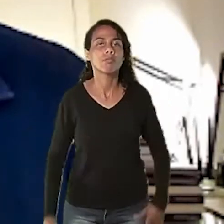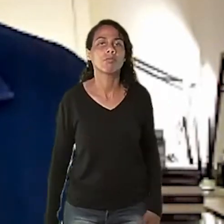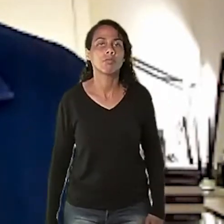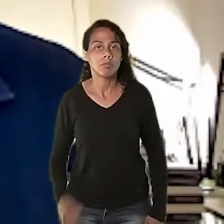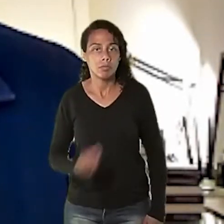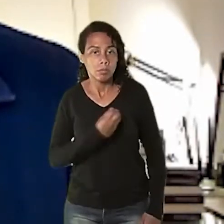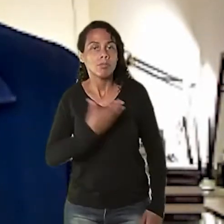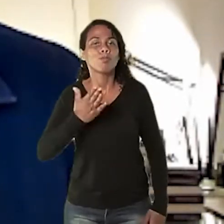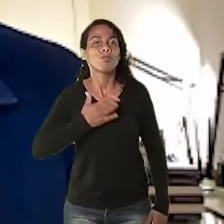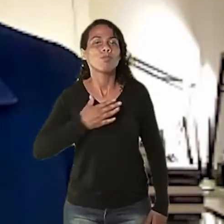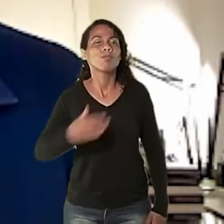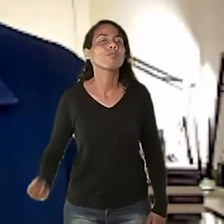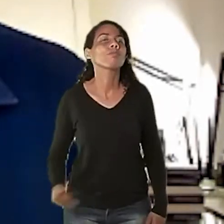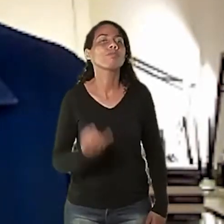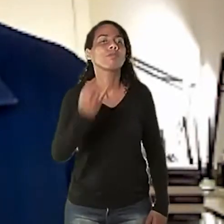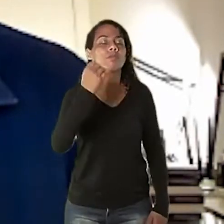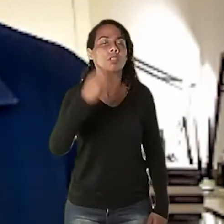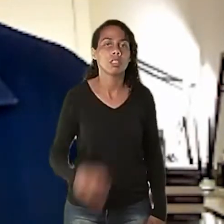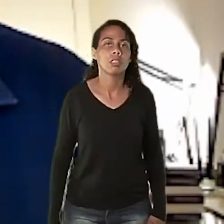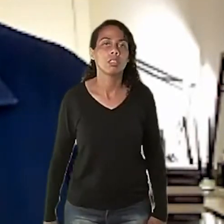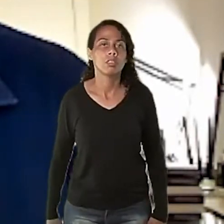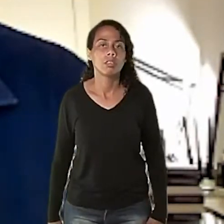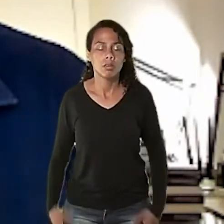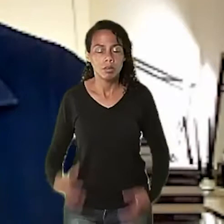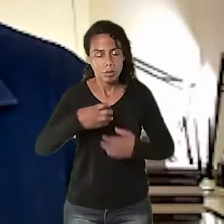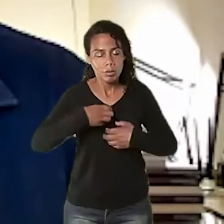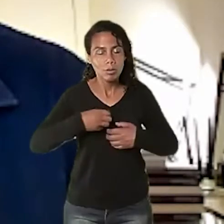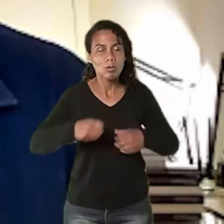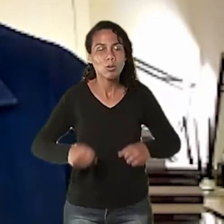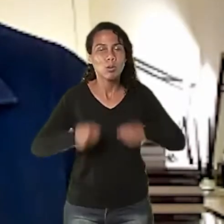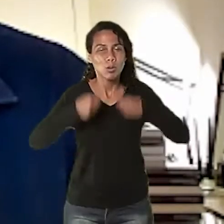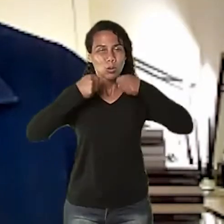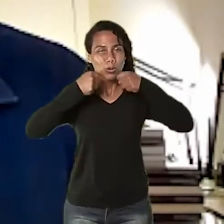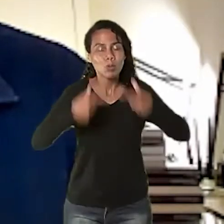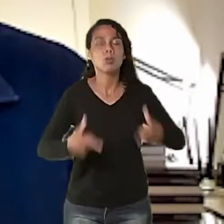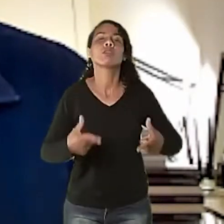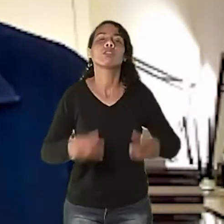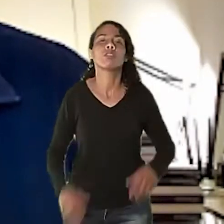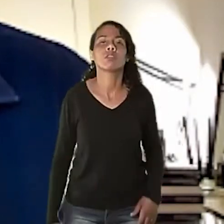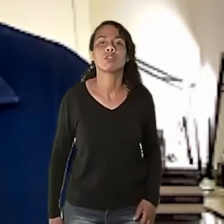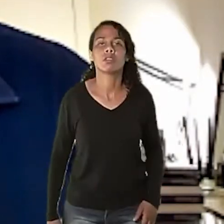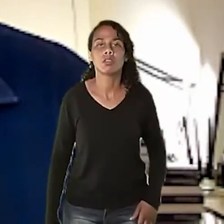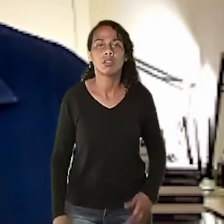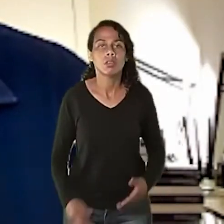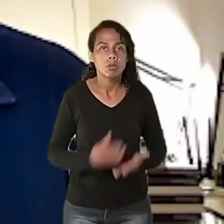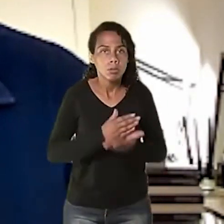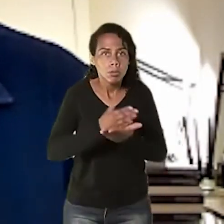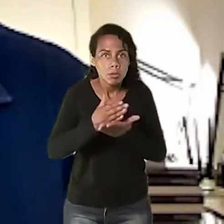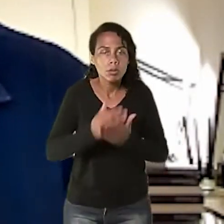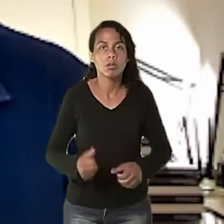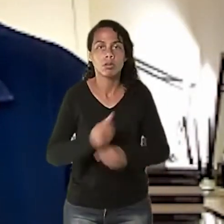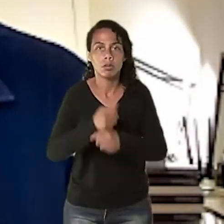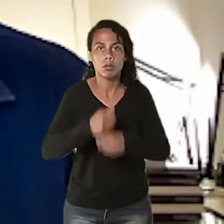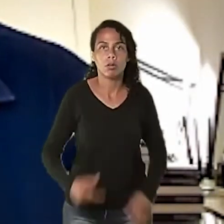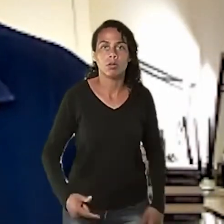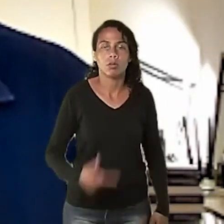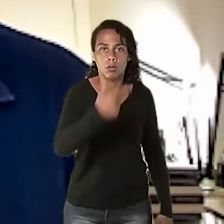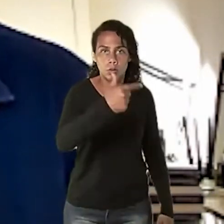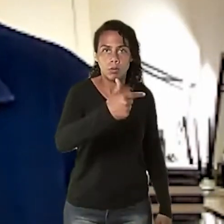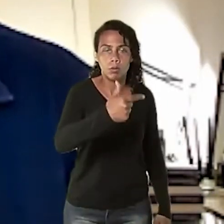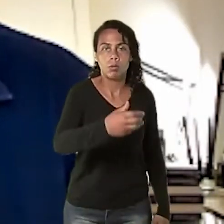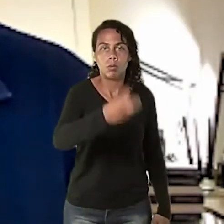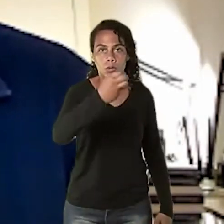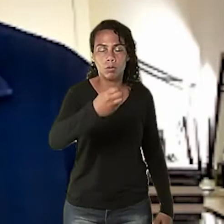e considero muito sortudo de ter tido essa vivência desde 2006, por causa do que eu escrevo,